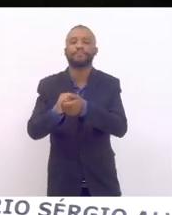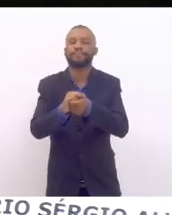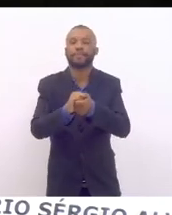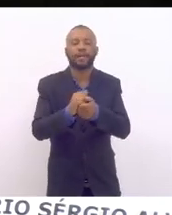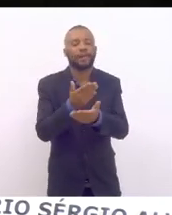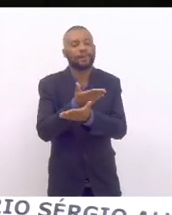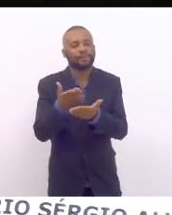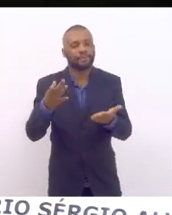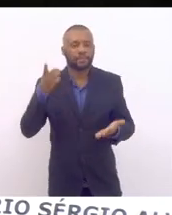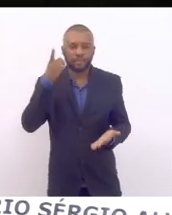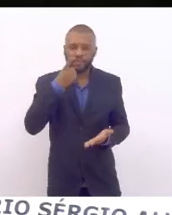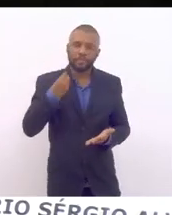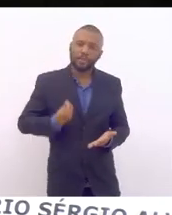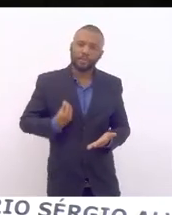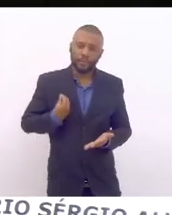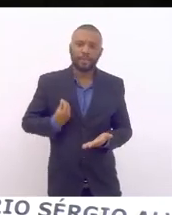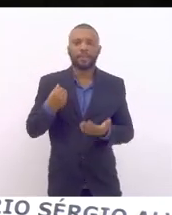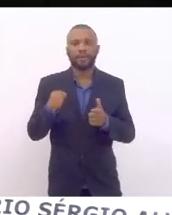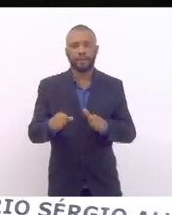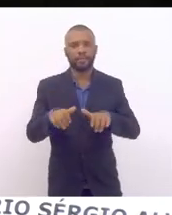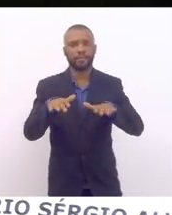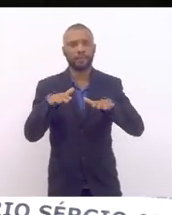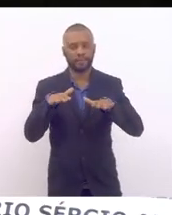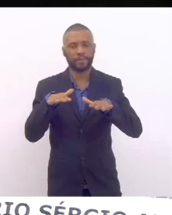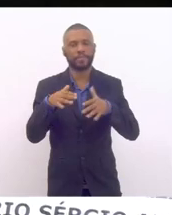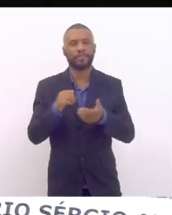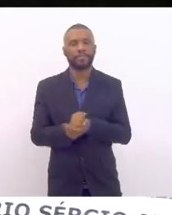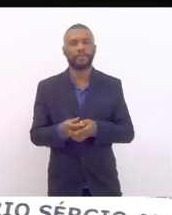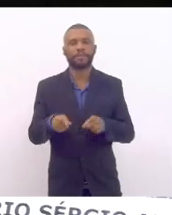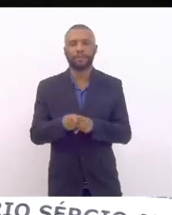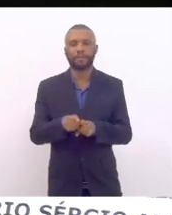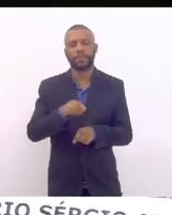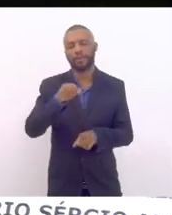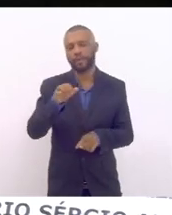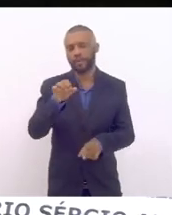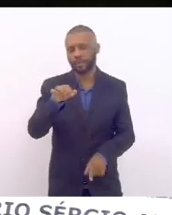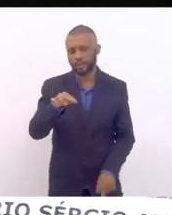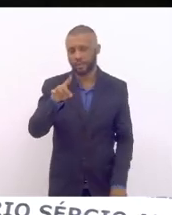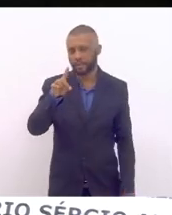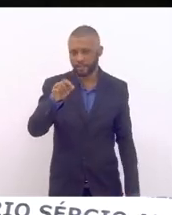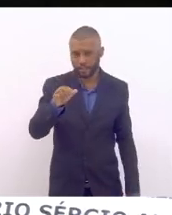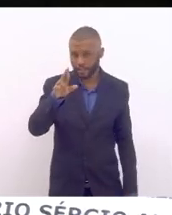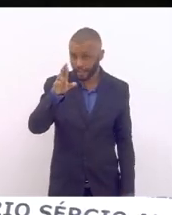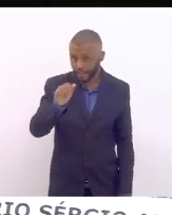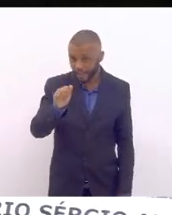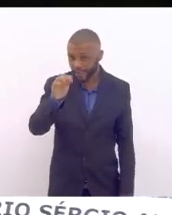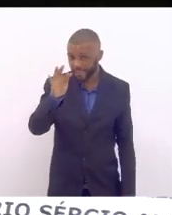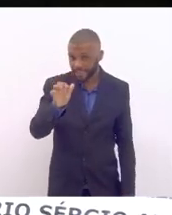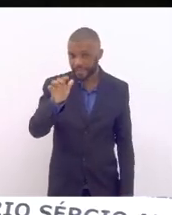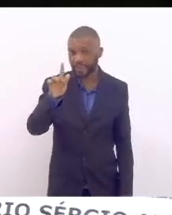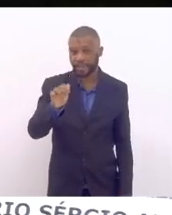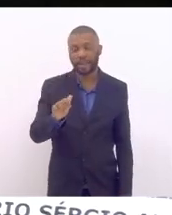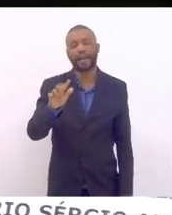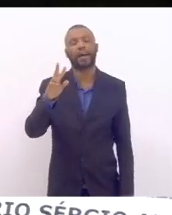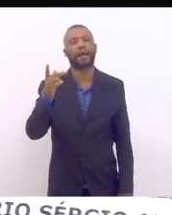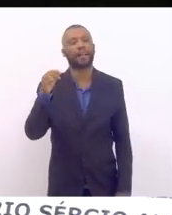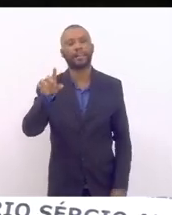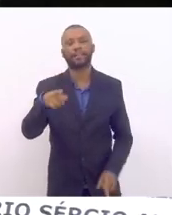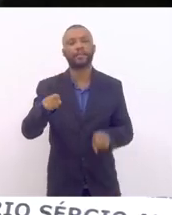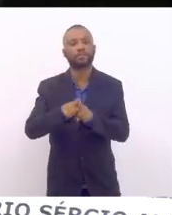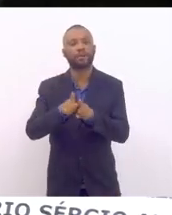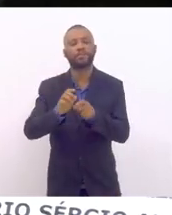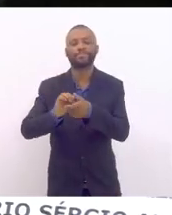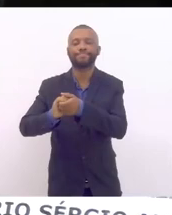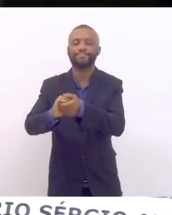presentes nessa plenária quero saudar a deputada Jandira feghali quero saudar também a todos os